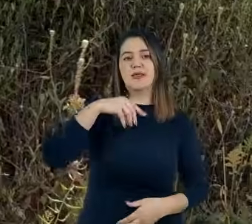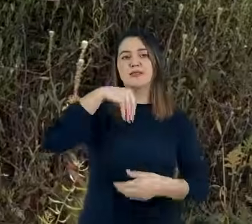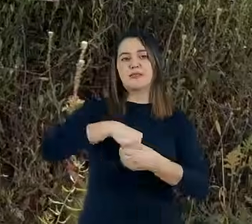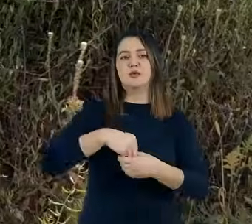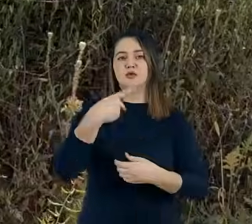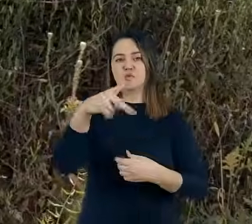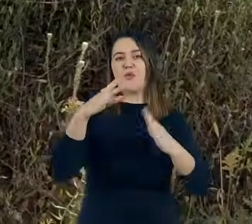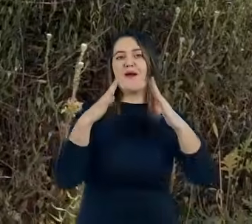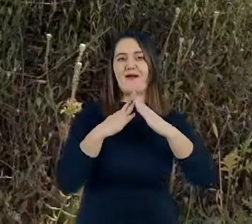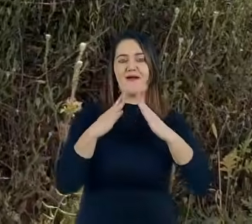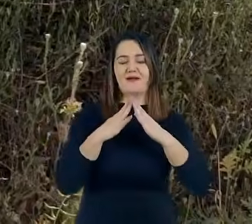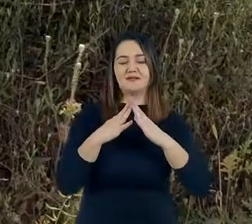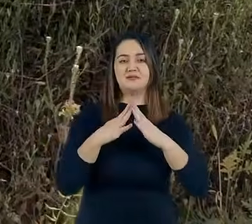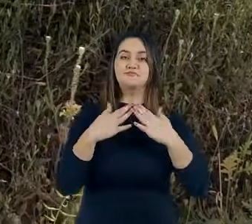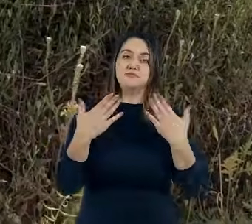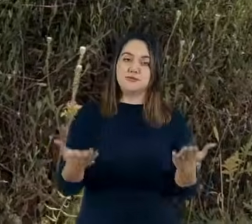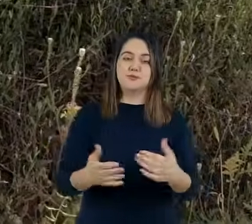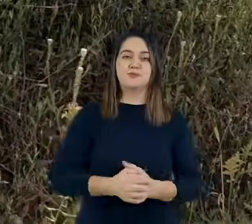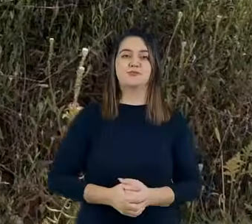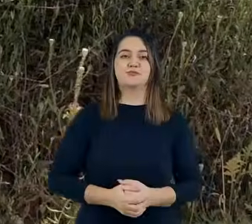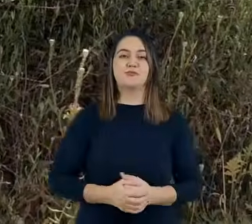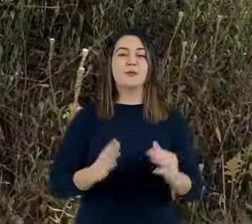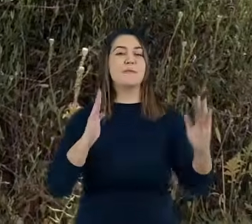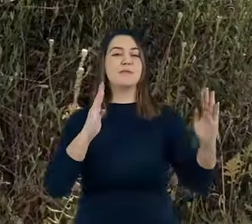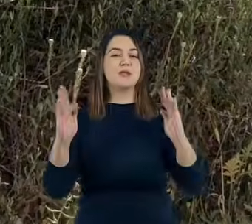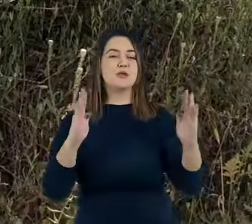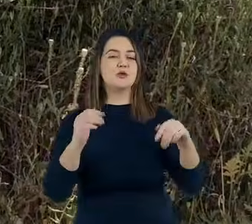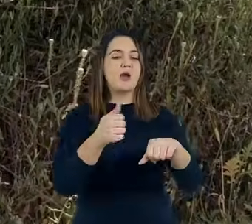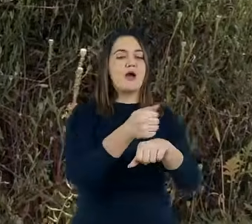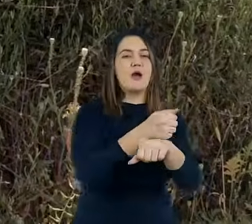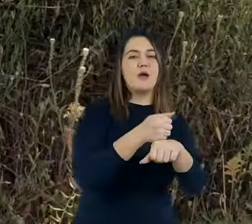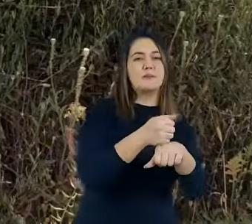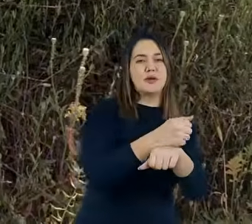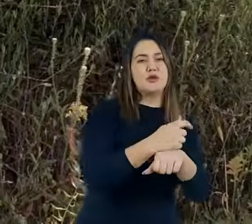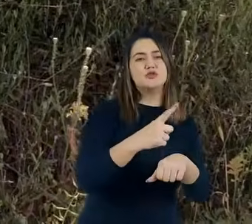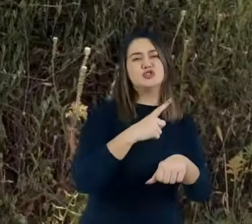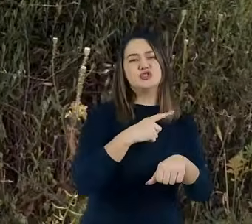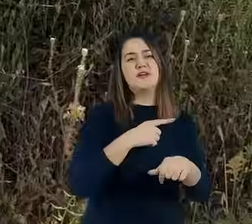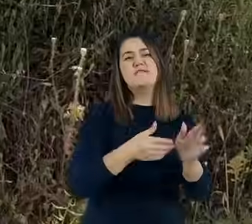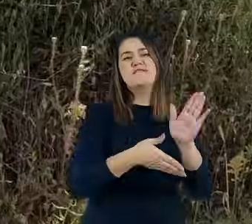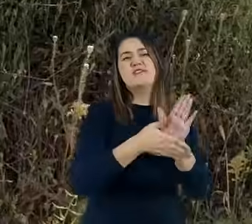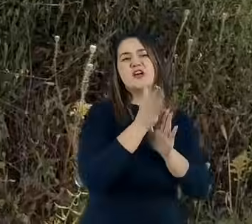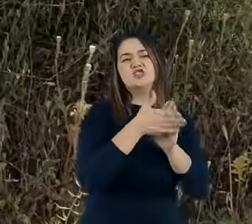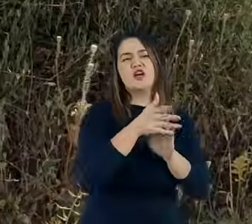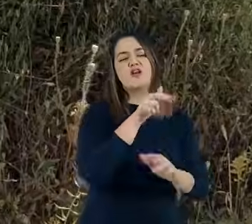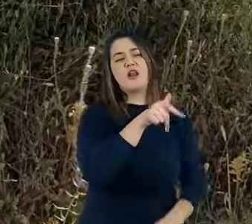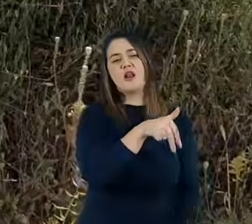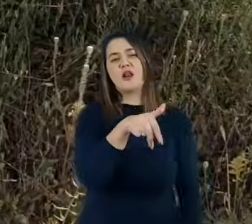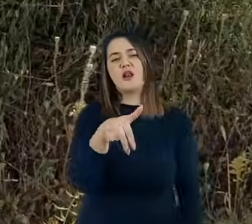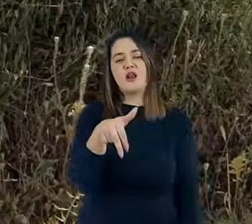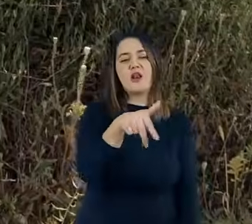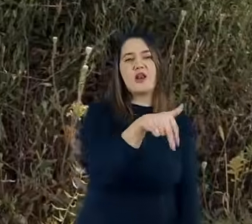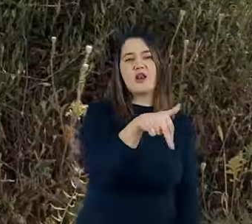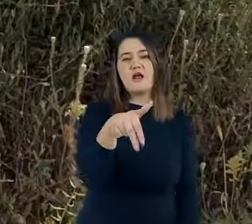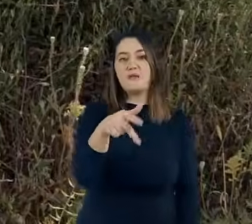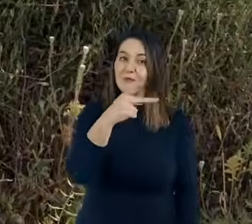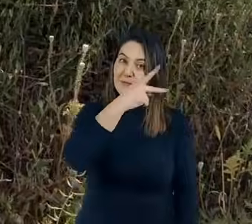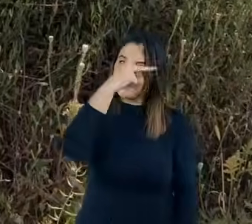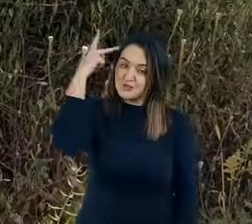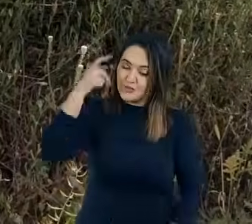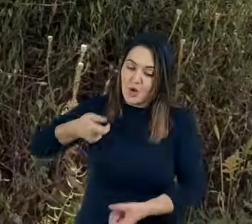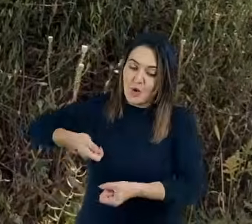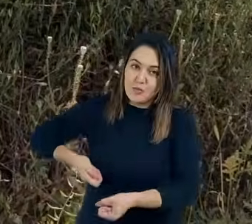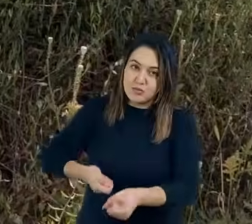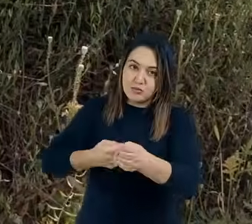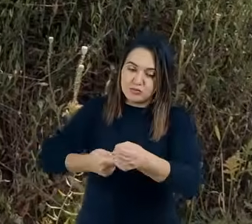propriedade. Então é bem provável que na época em que Abraão ainda estava peregrinando por essa terra, alguém